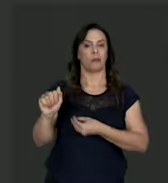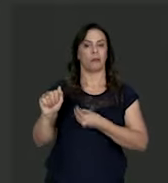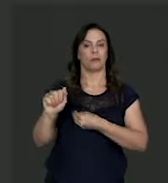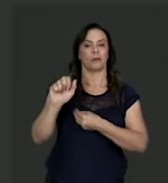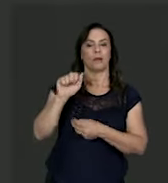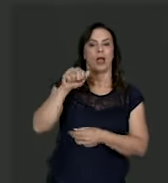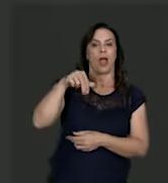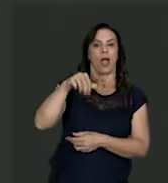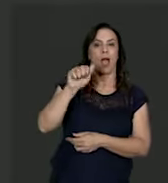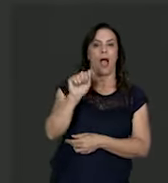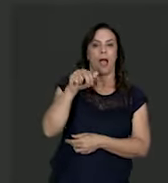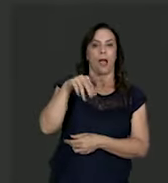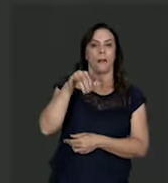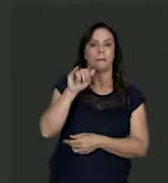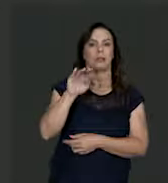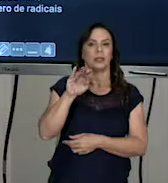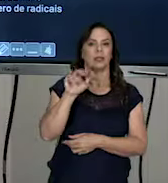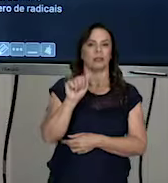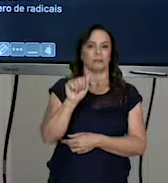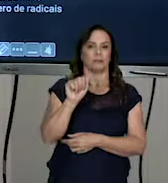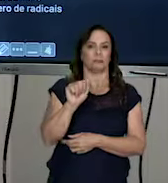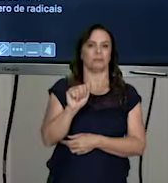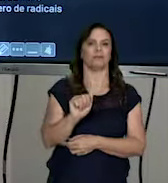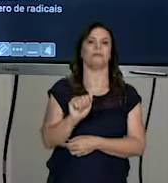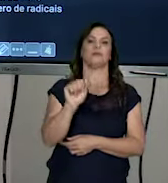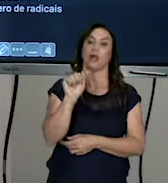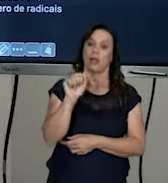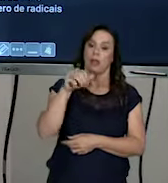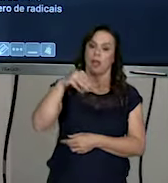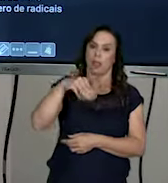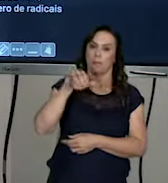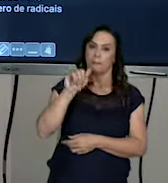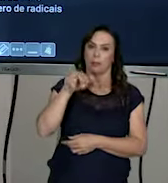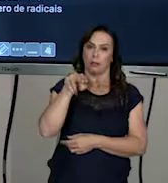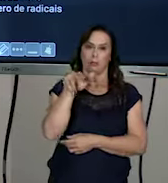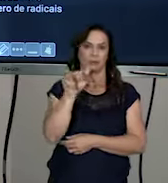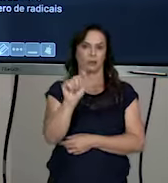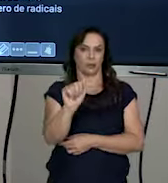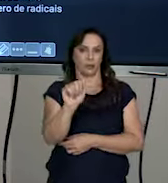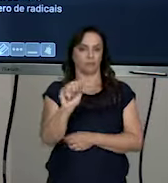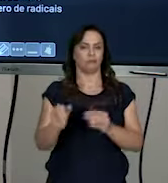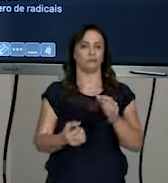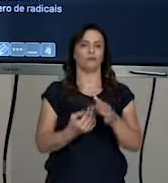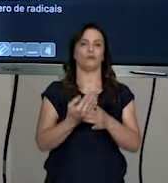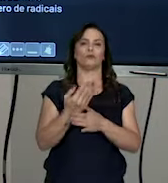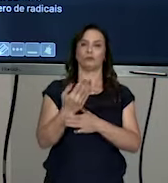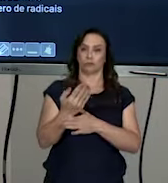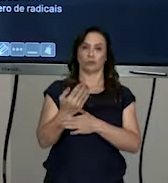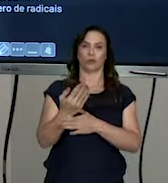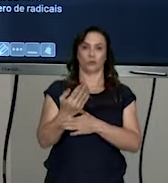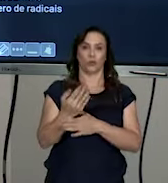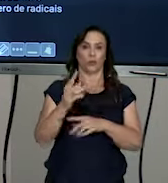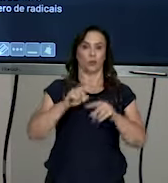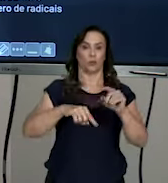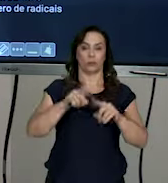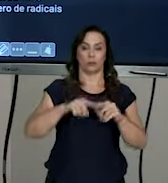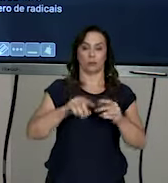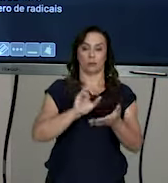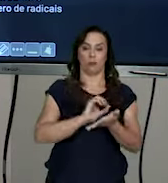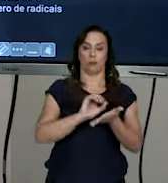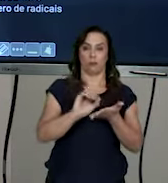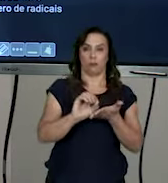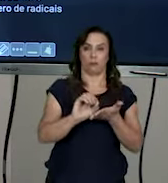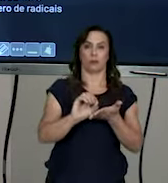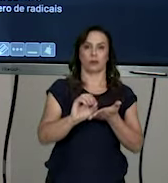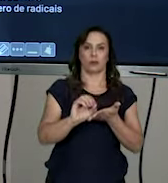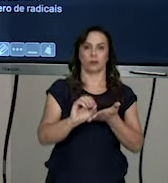na linguagem química, a gente diz que as aminas são derivadas dos compostos orgânicos derivados